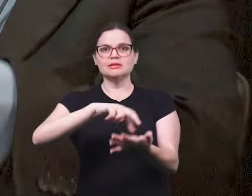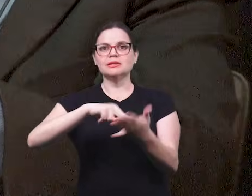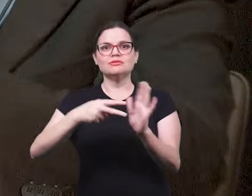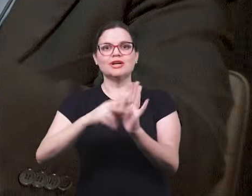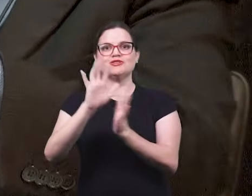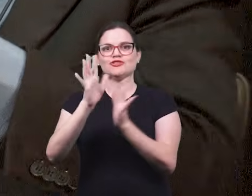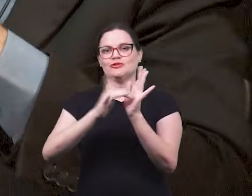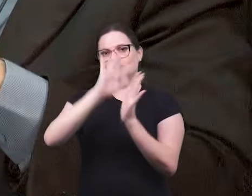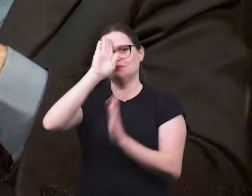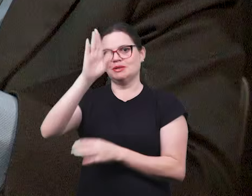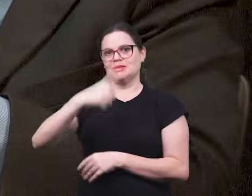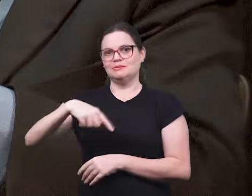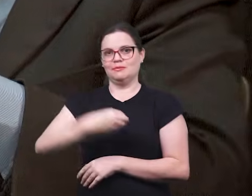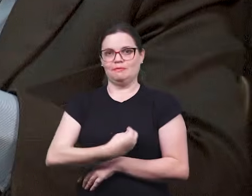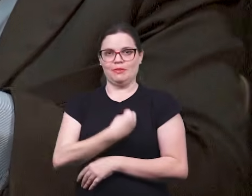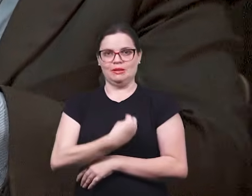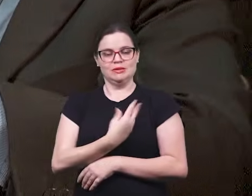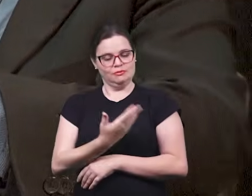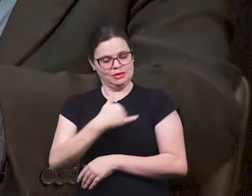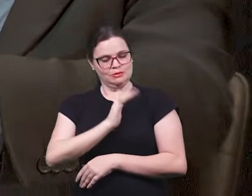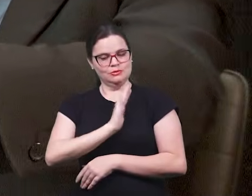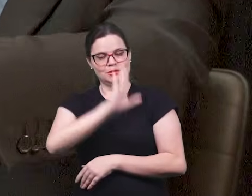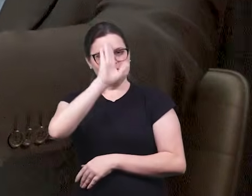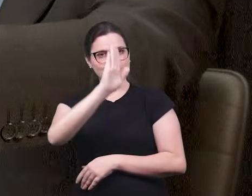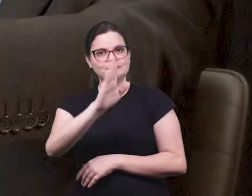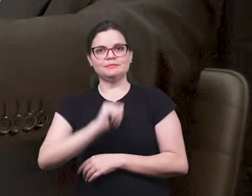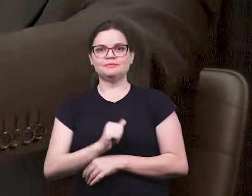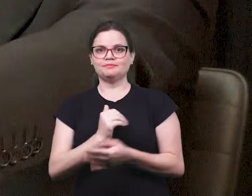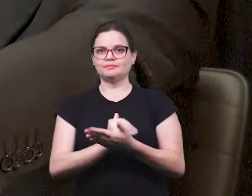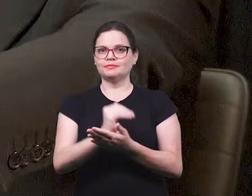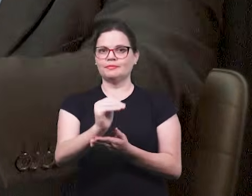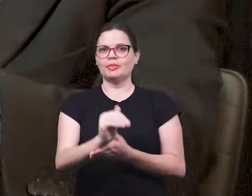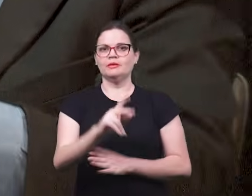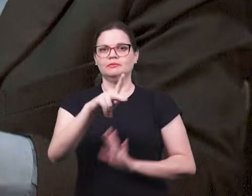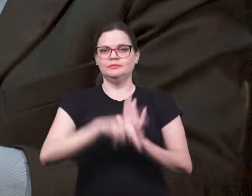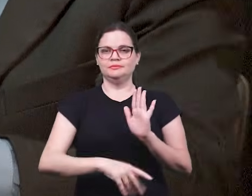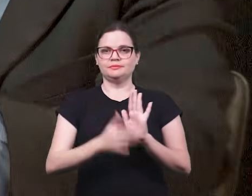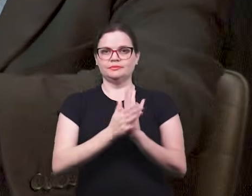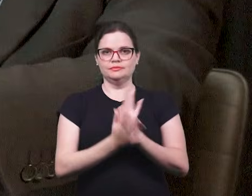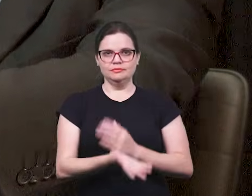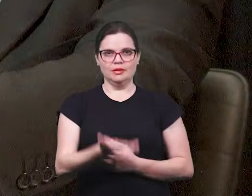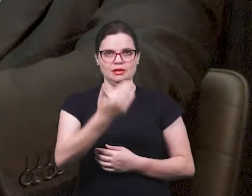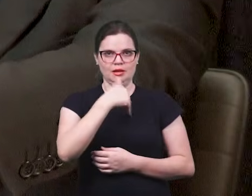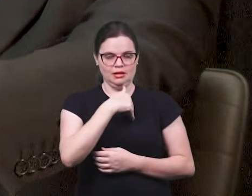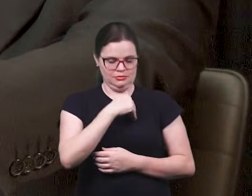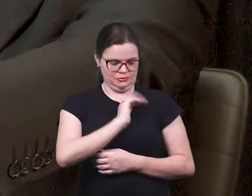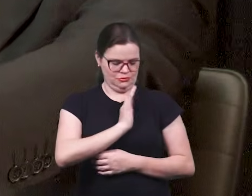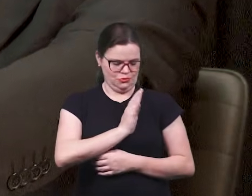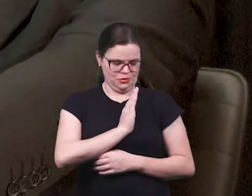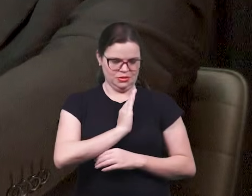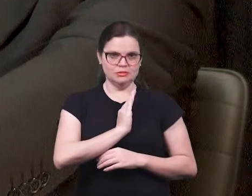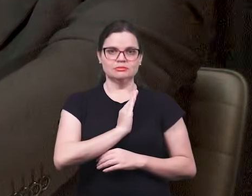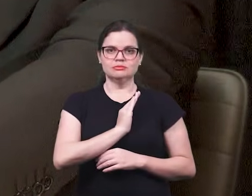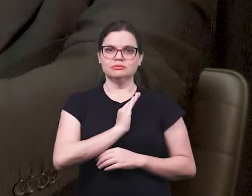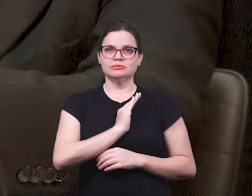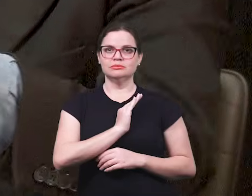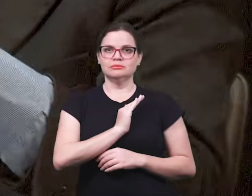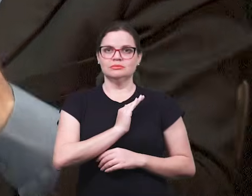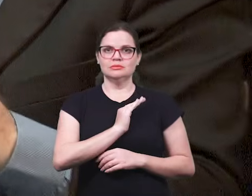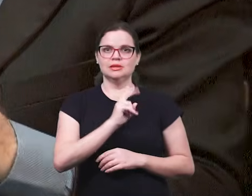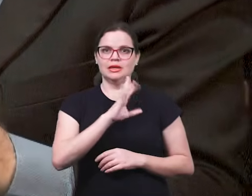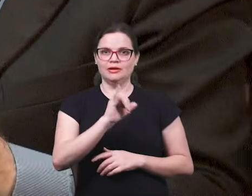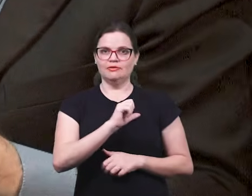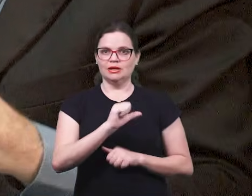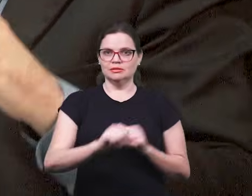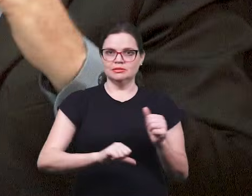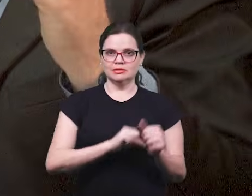a obra de salvação na nossa vida, ela começa lá de dentro também, ela é de dentro para